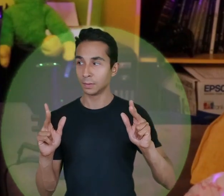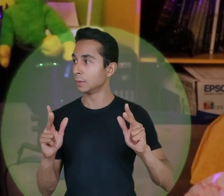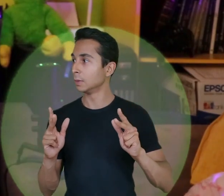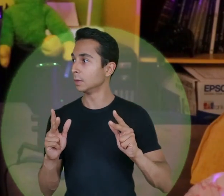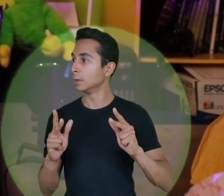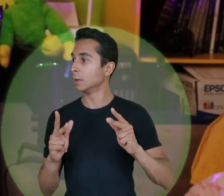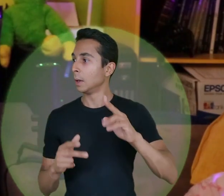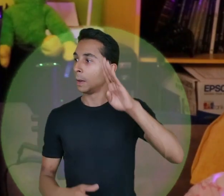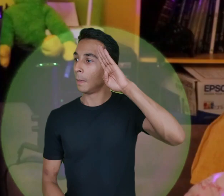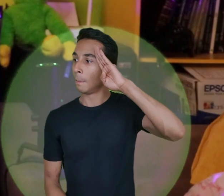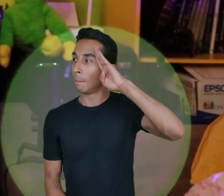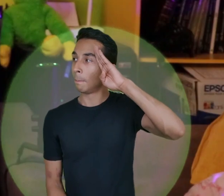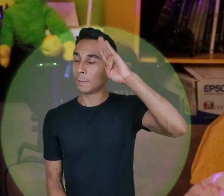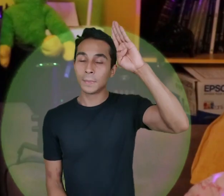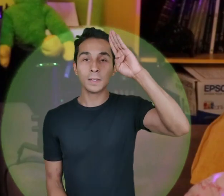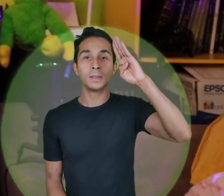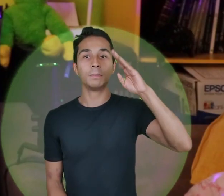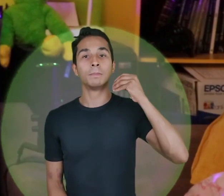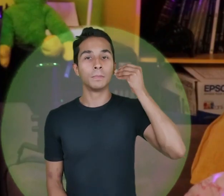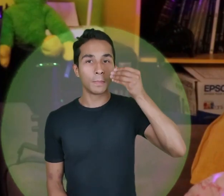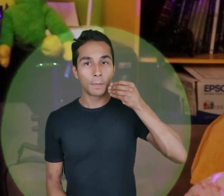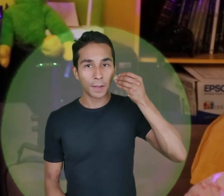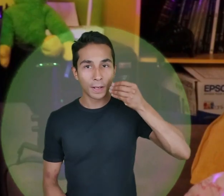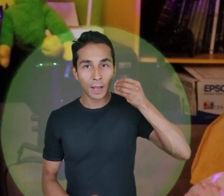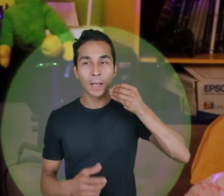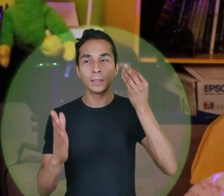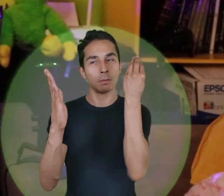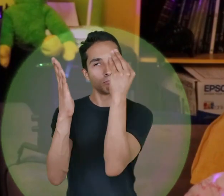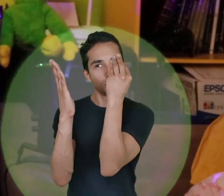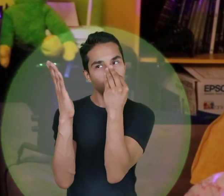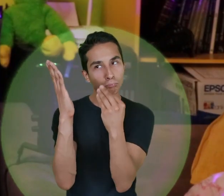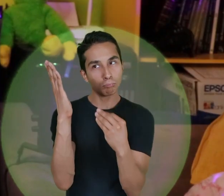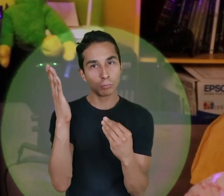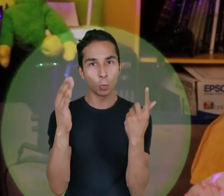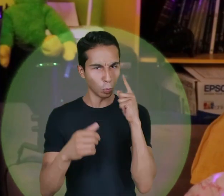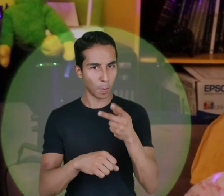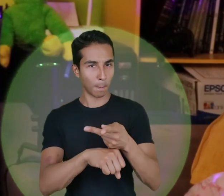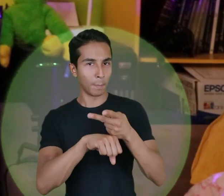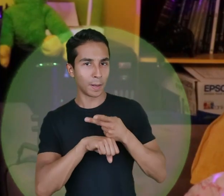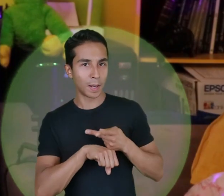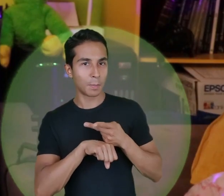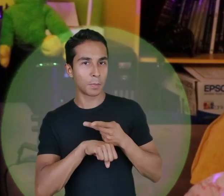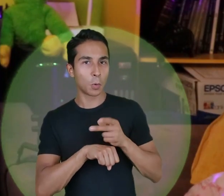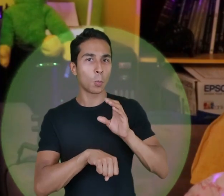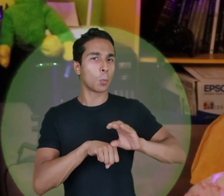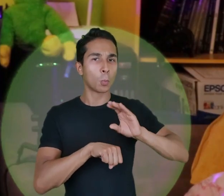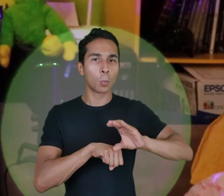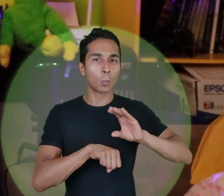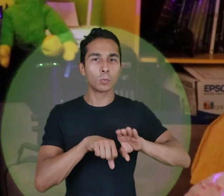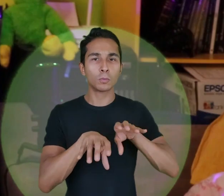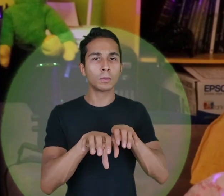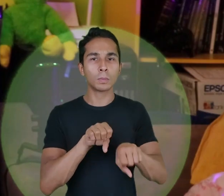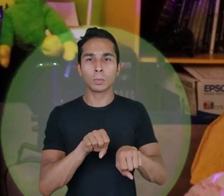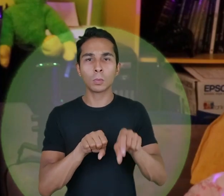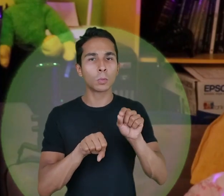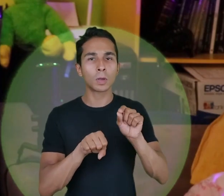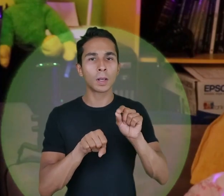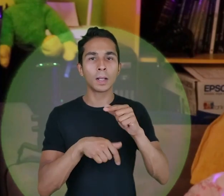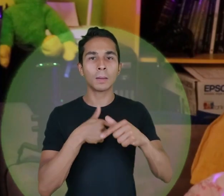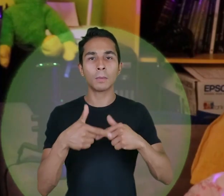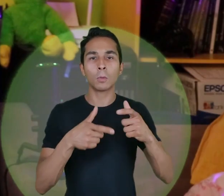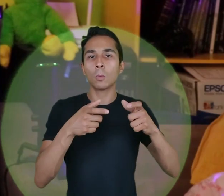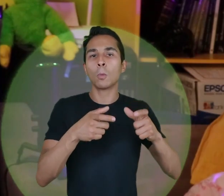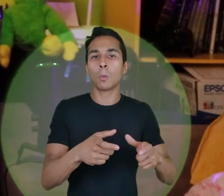falar das suas principais experiências, vai falar coisas relevantes que você fez, trabalhos relevantes, premiações, cursos,